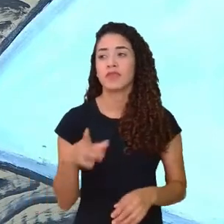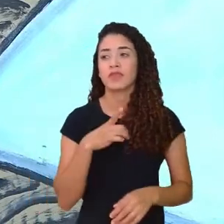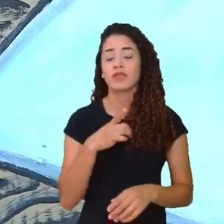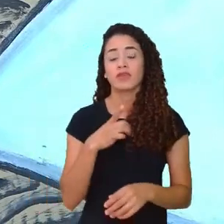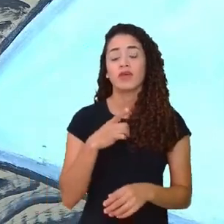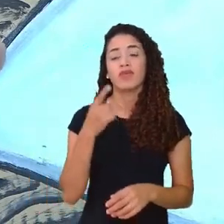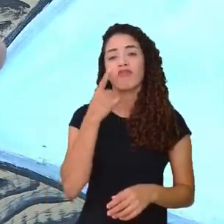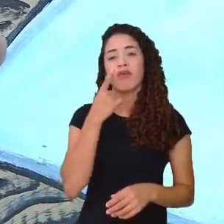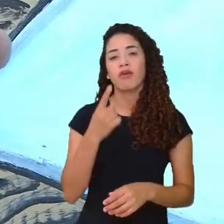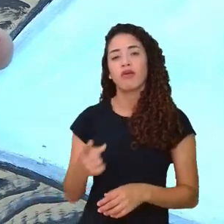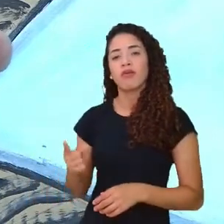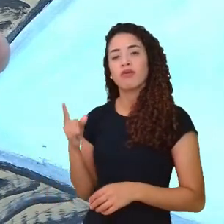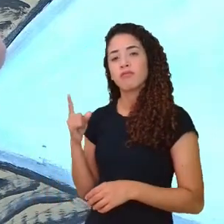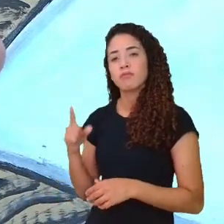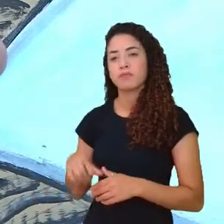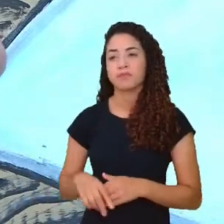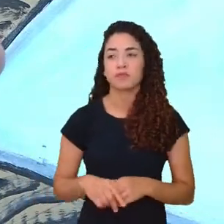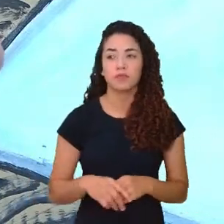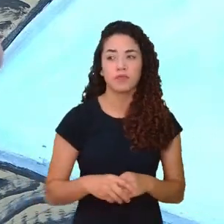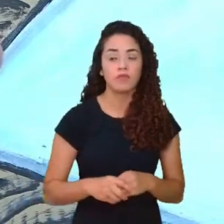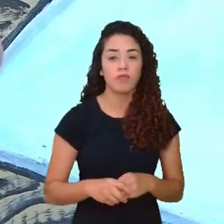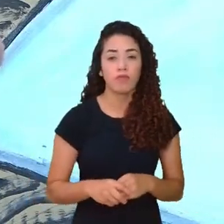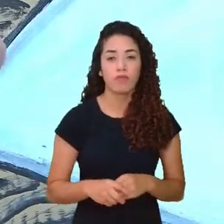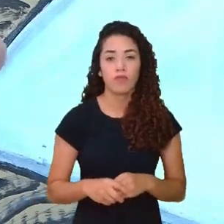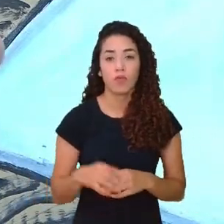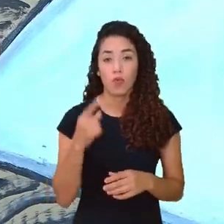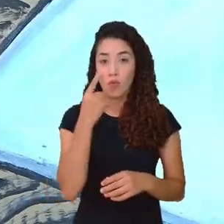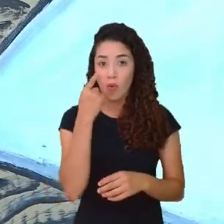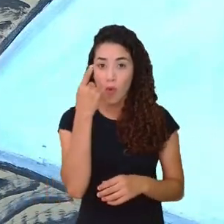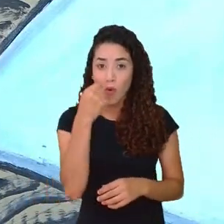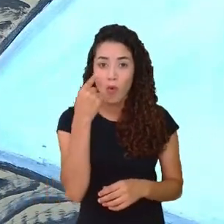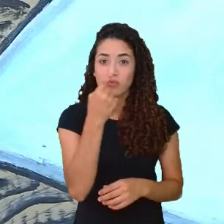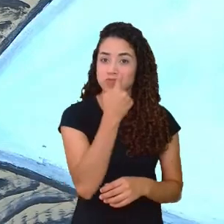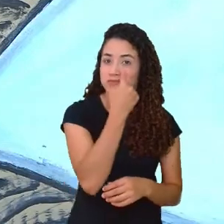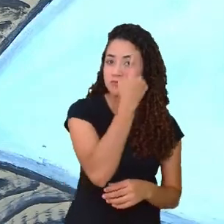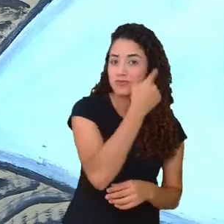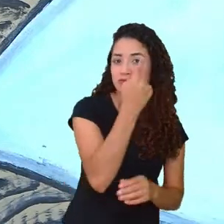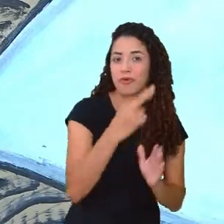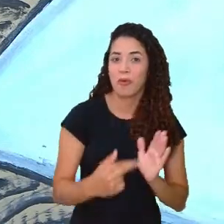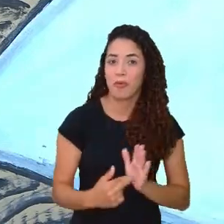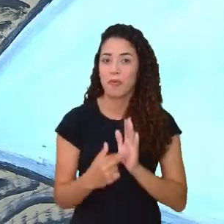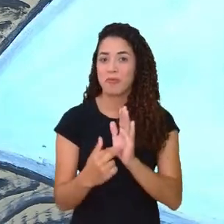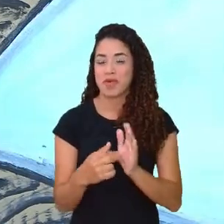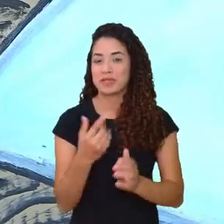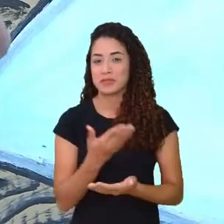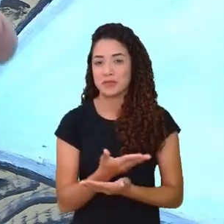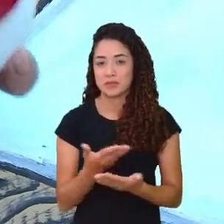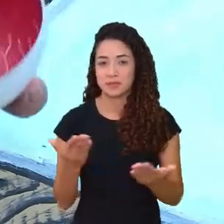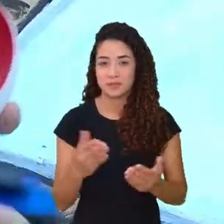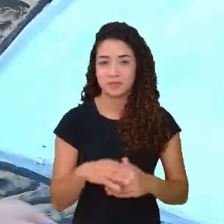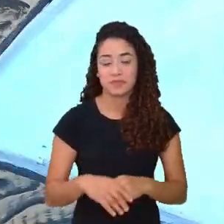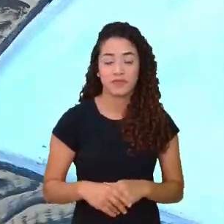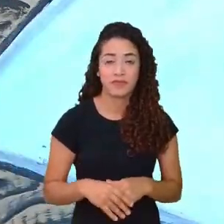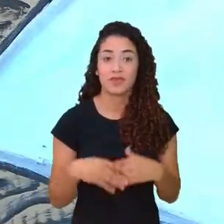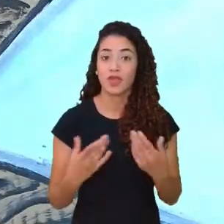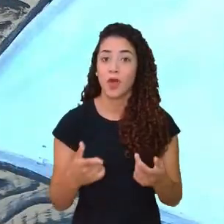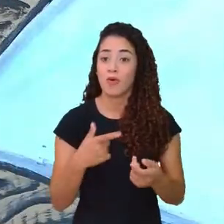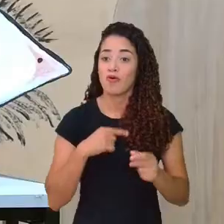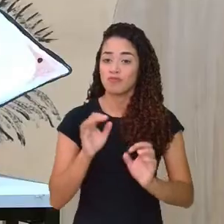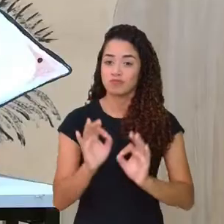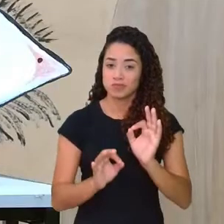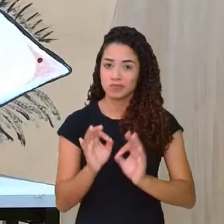vocês toda essa parte aqui, né, do olho, né, representando aqui. Então, foi isso que eu